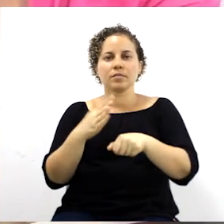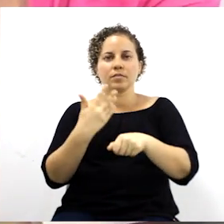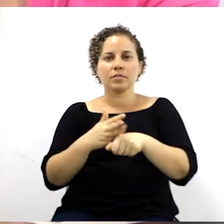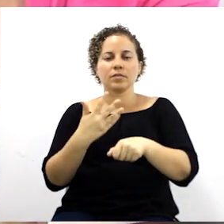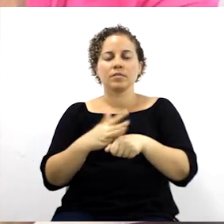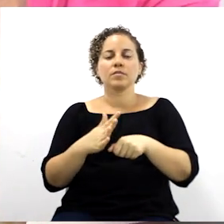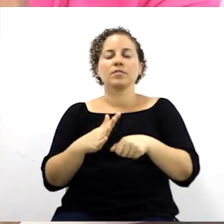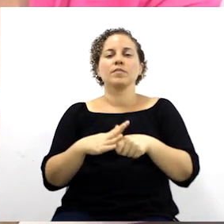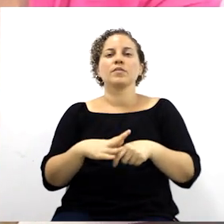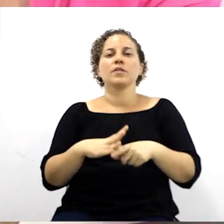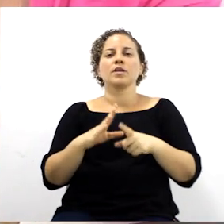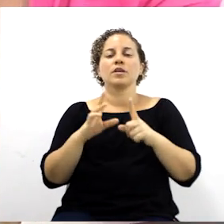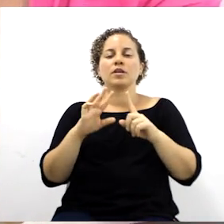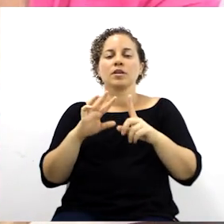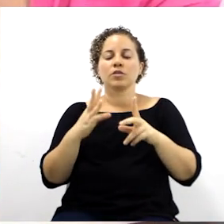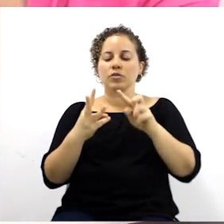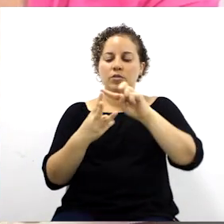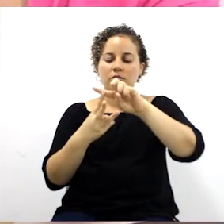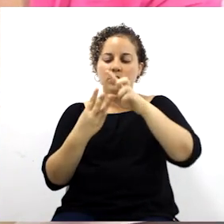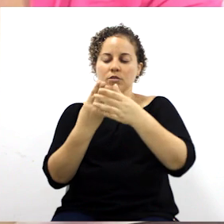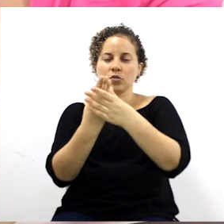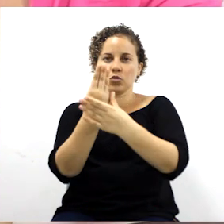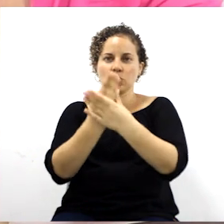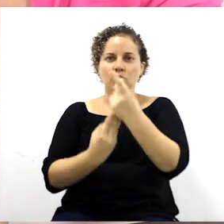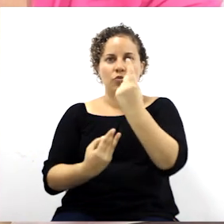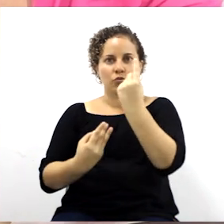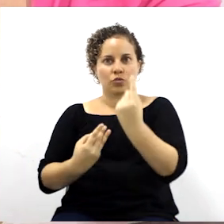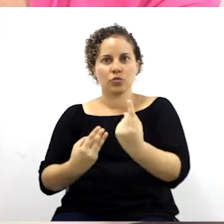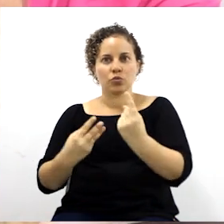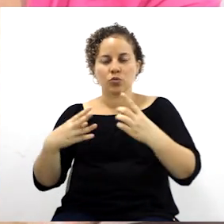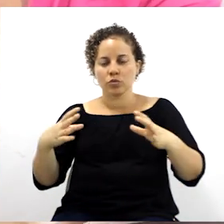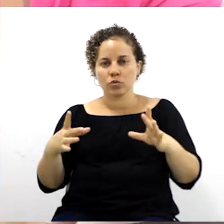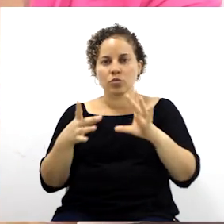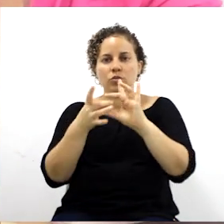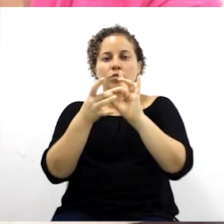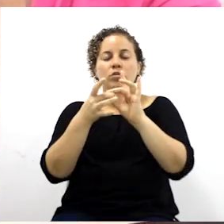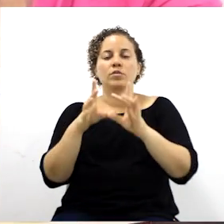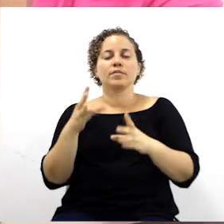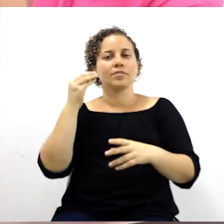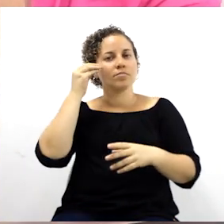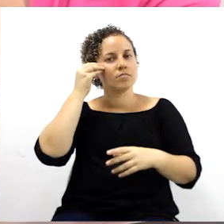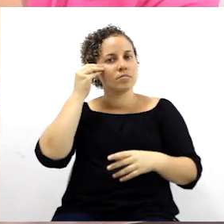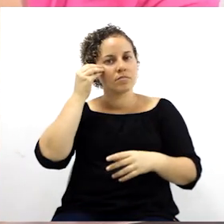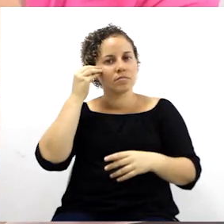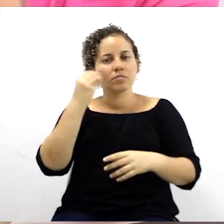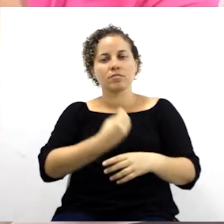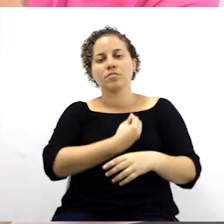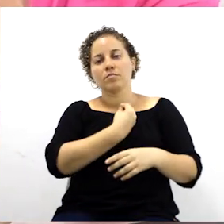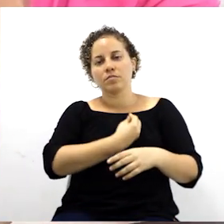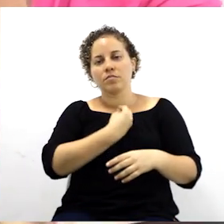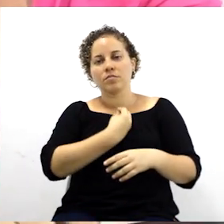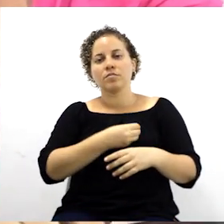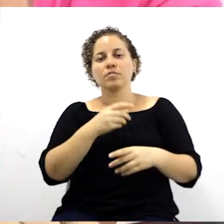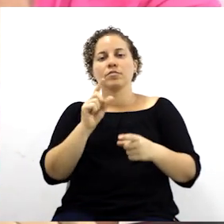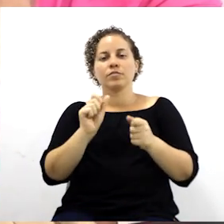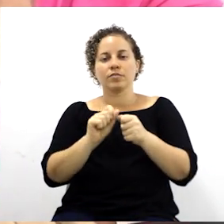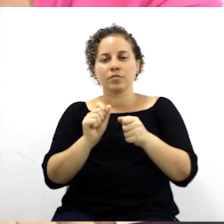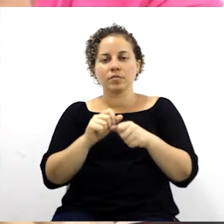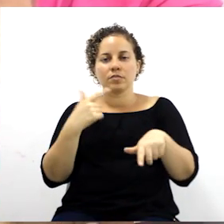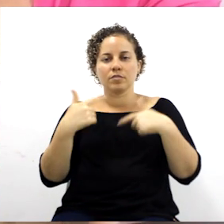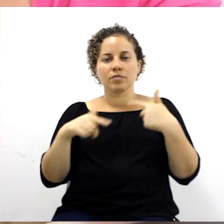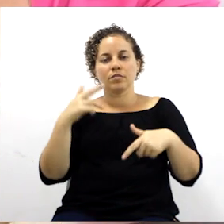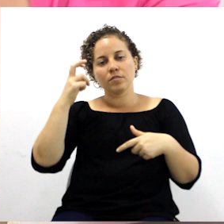3 elementos, ele vai conseguir trazer para o seu dia a dia essas experiências para poder desenvolver ações culturais que